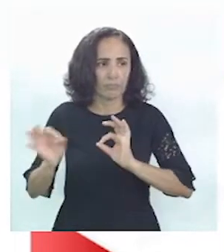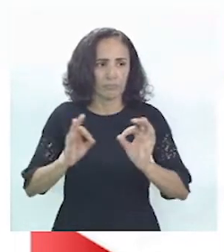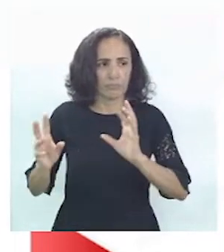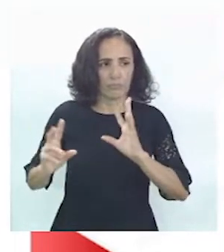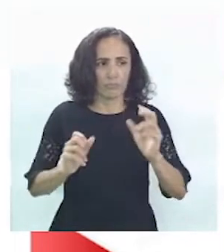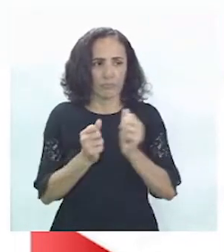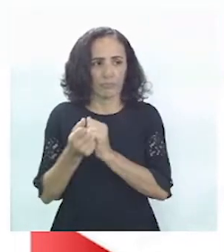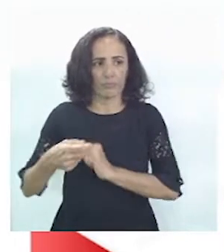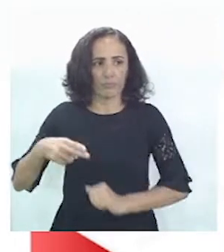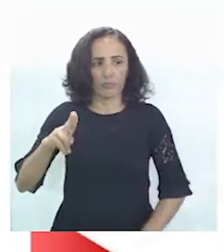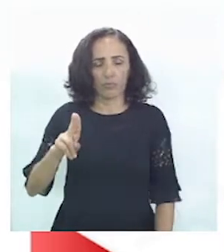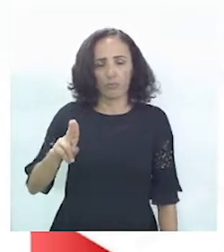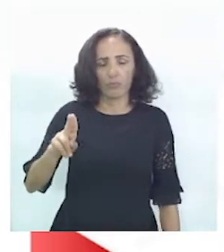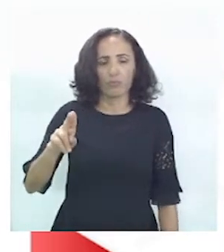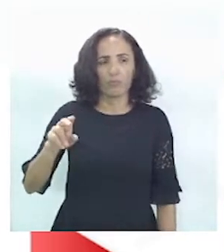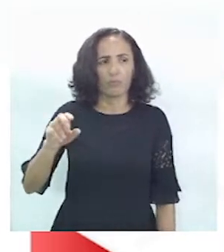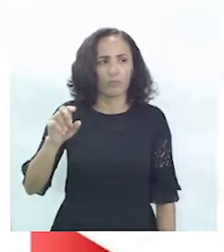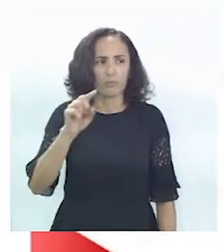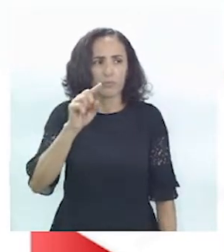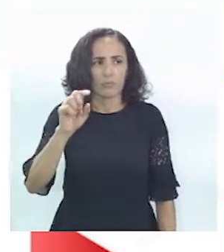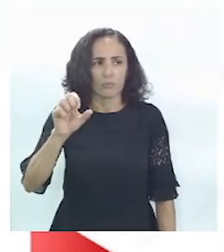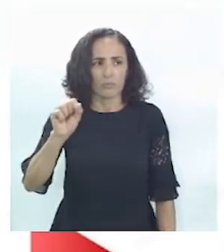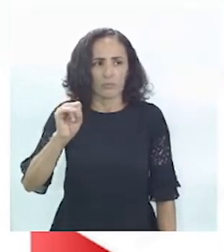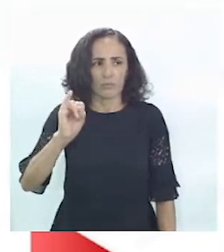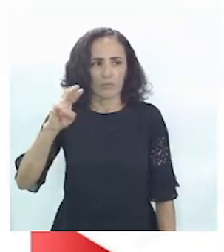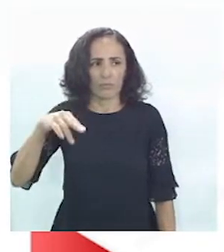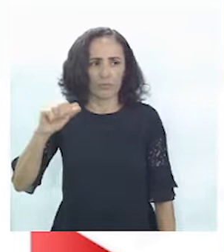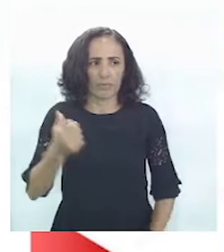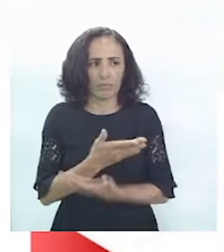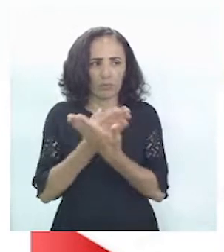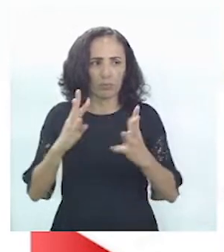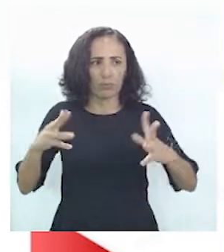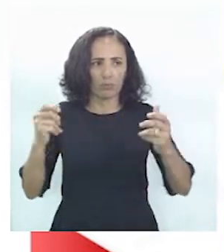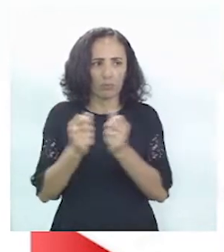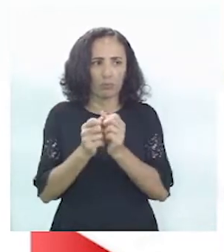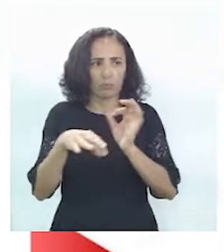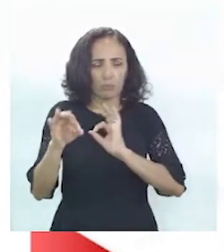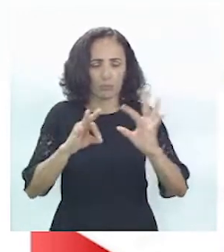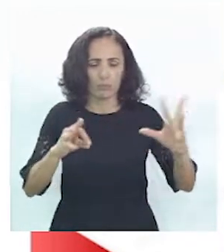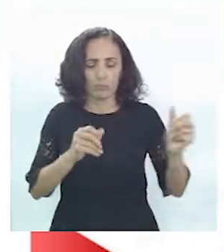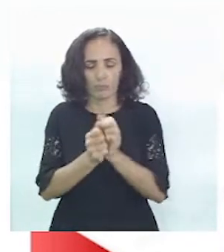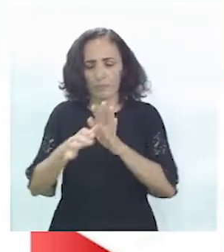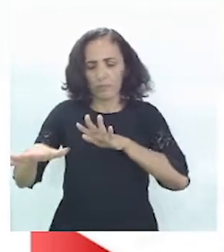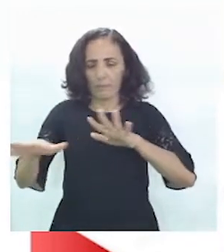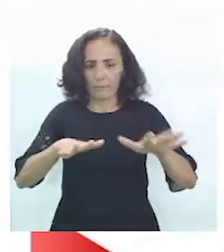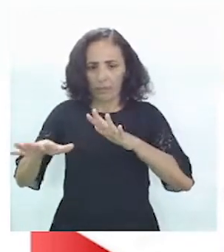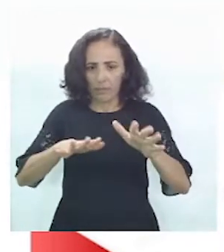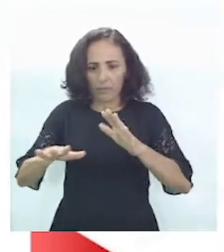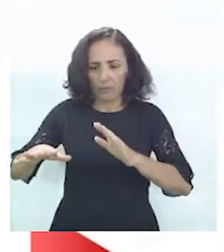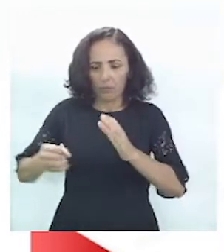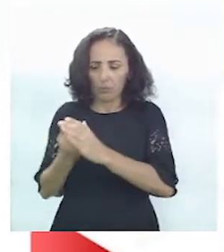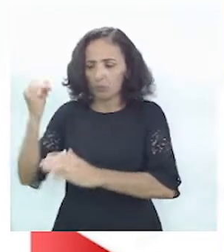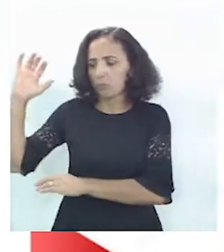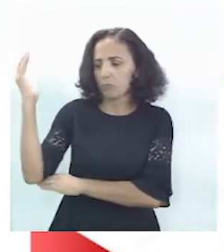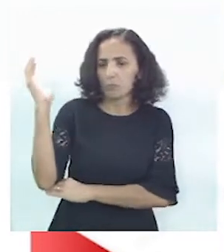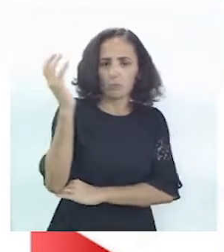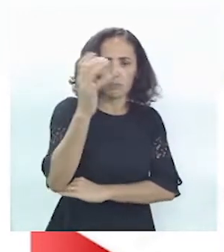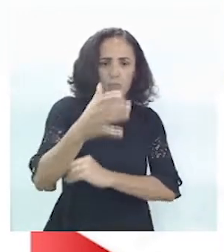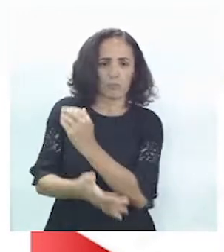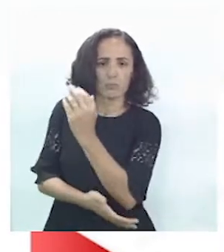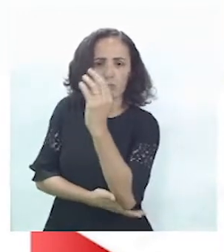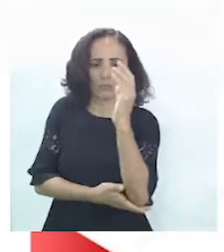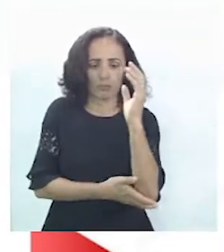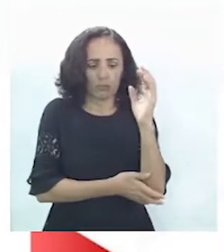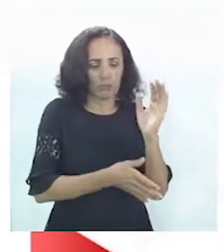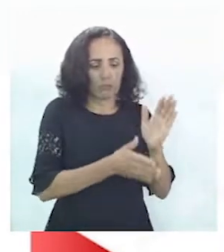de usinas hidrelétricas é considerada polêmica em razão dos impactos socioambientais